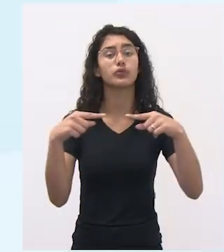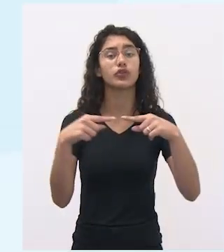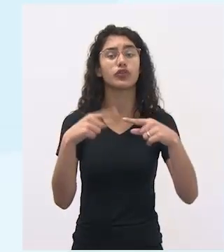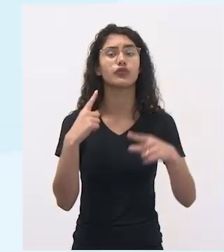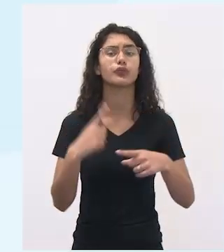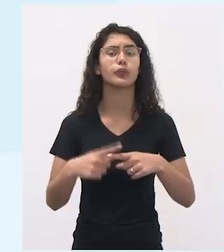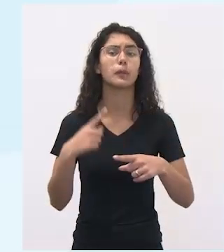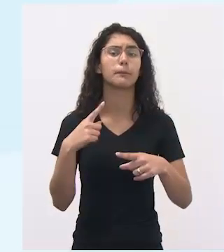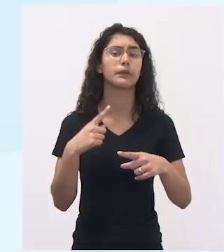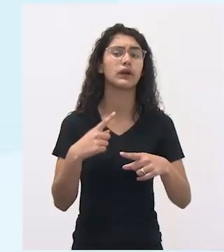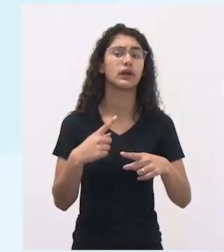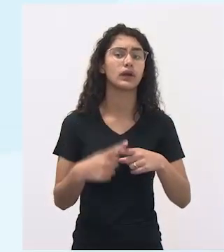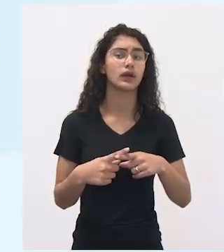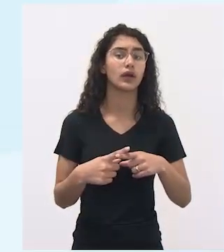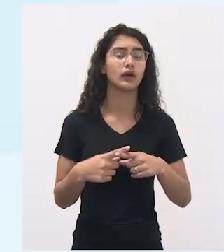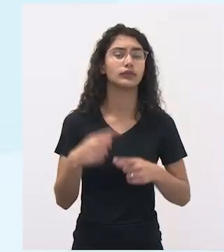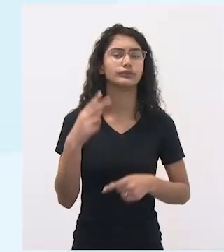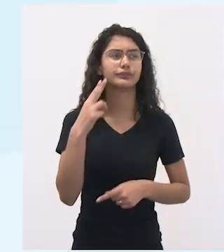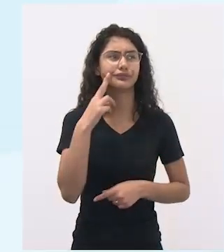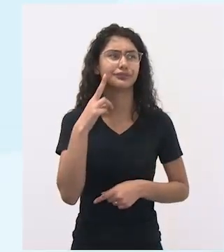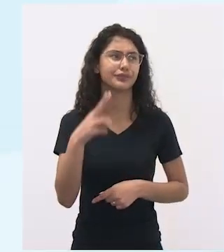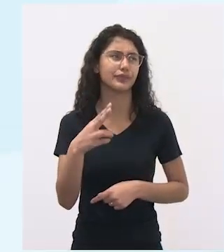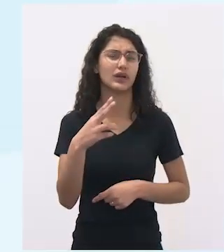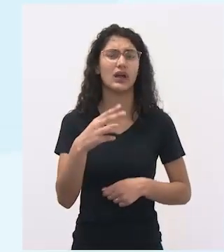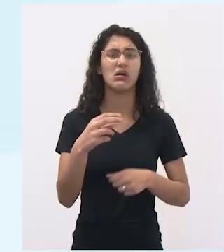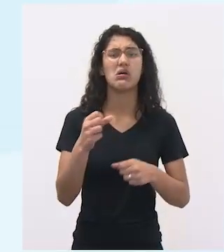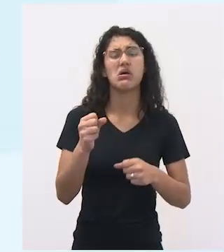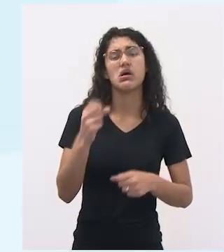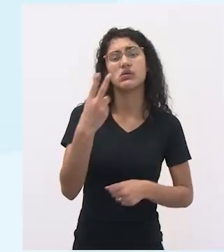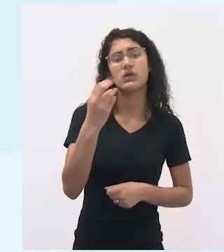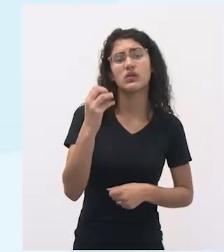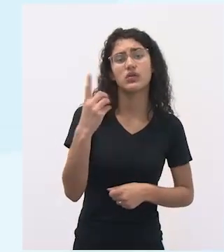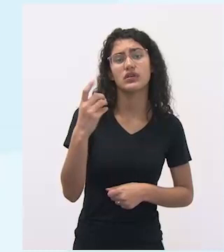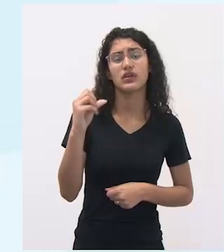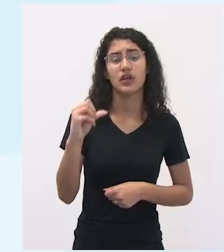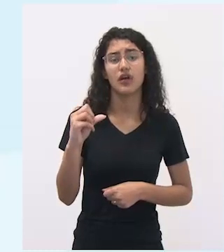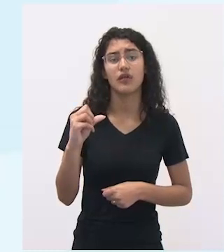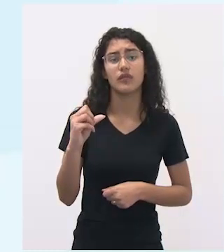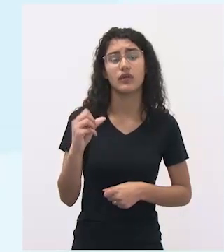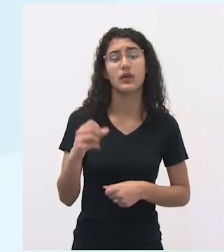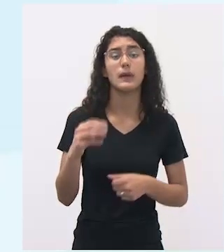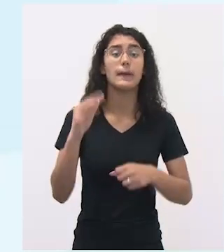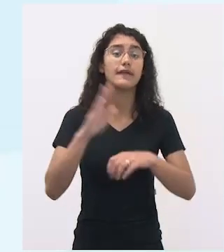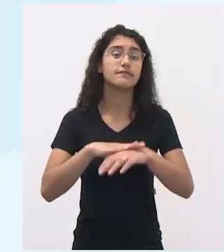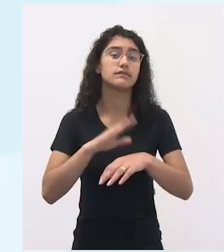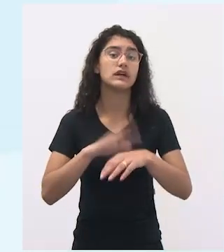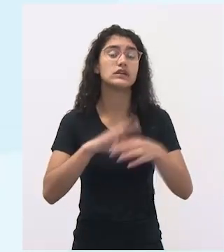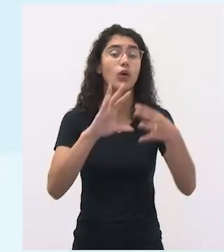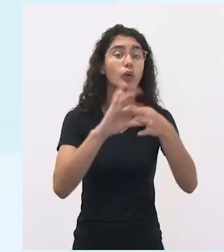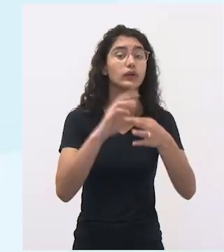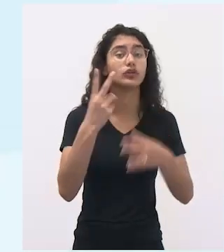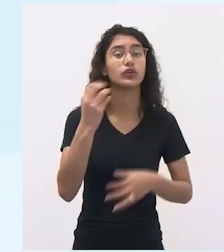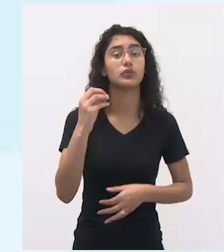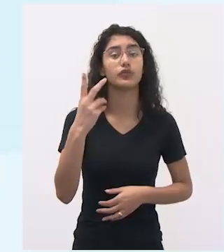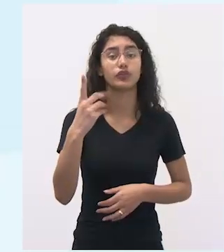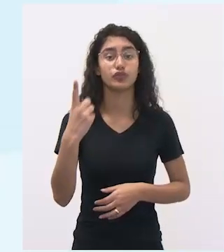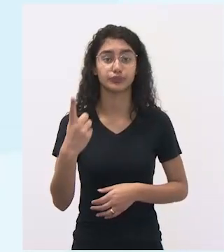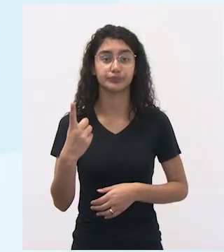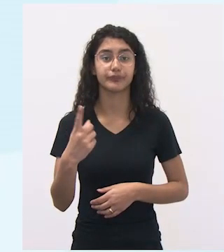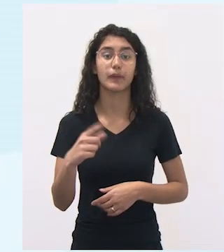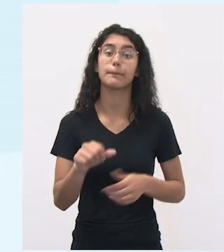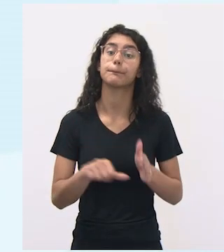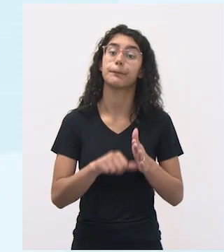por que, então, que eu vou olhar para o resultado do SAEB 2019 para preparar o contexto 2021? Primeiro, porque temos